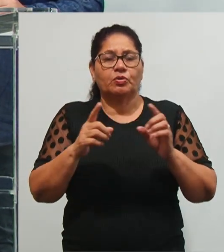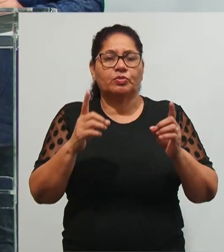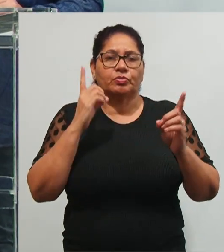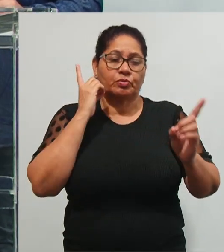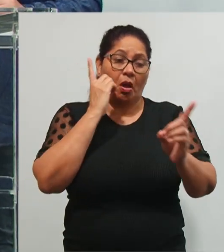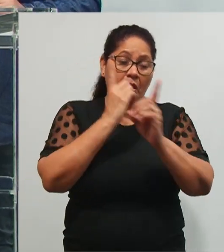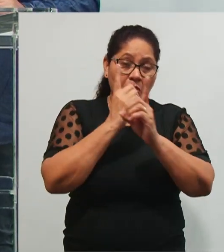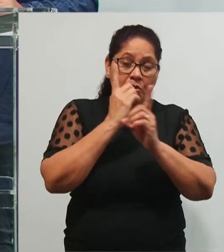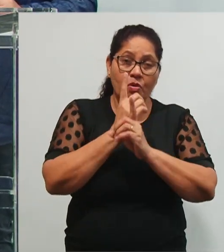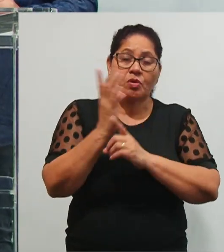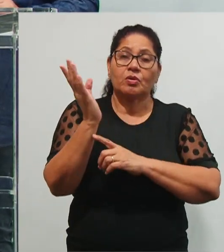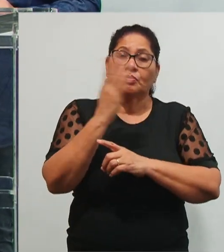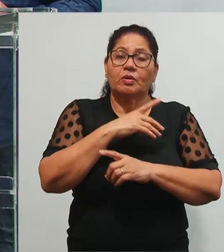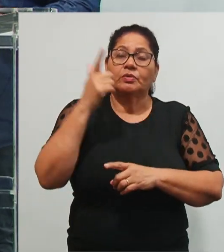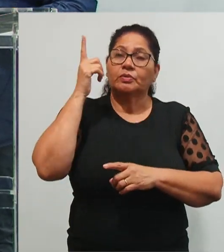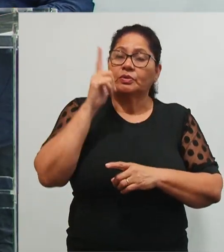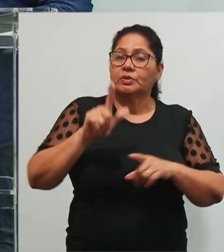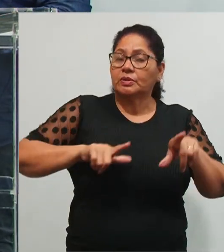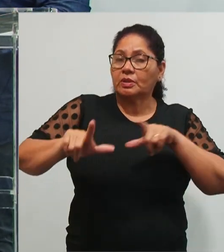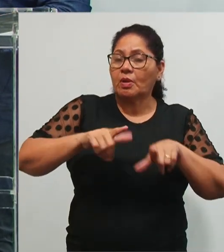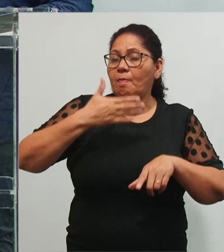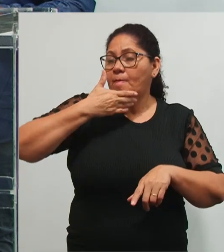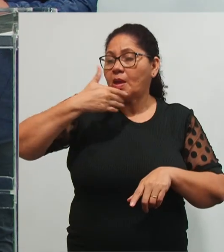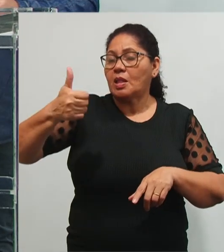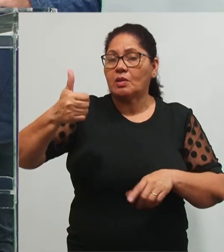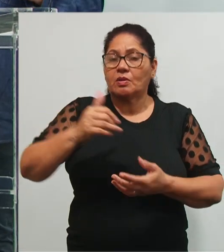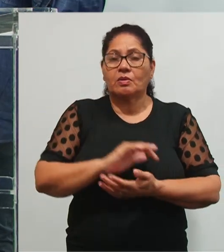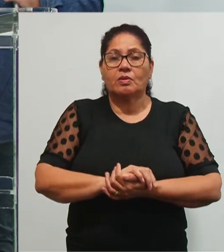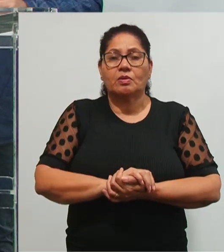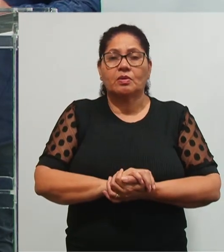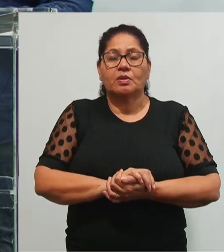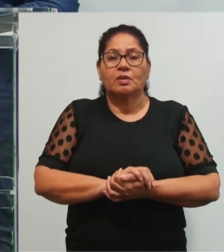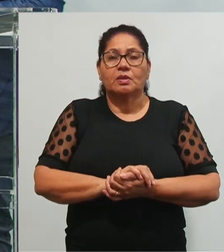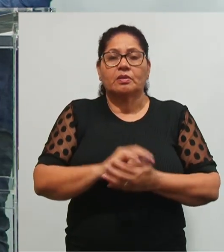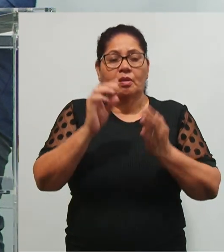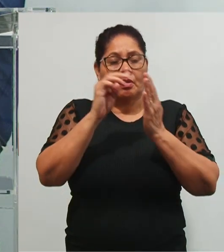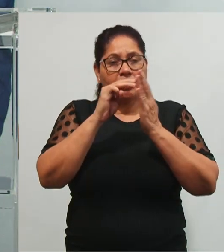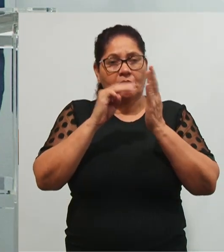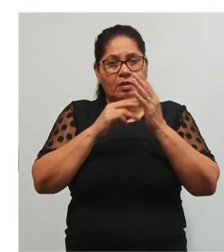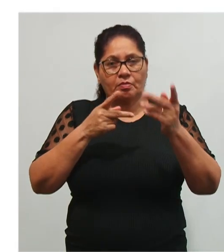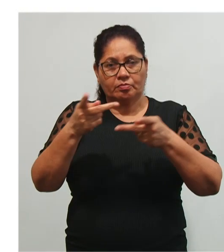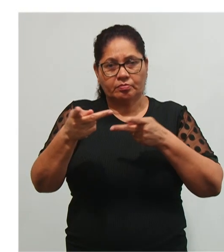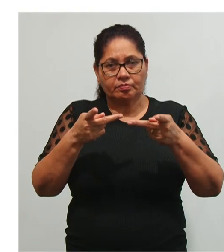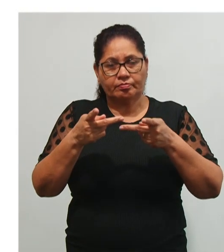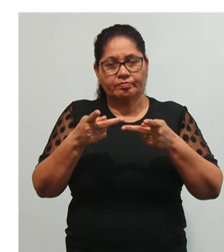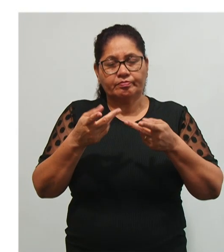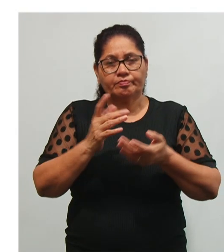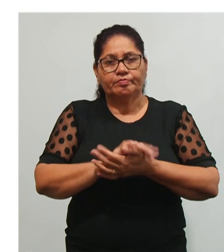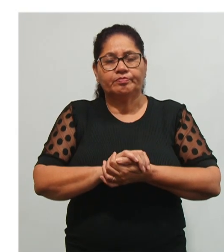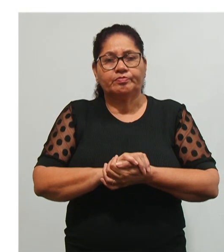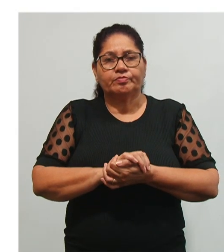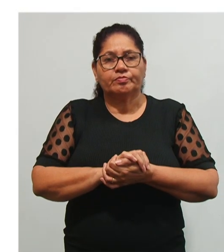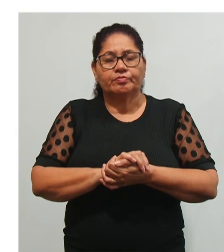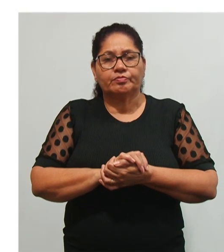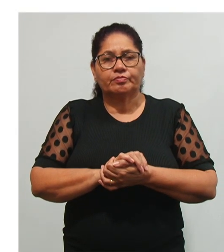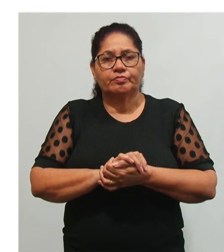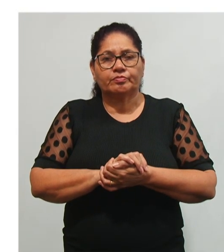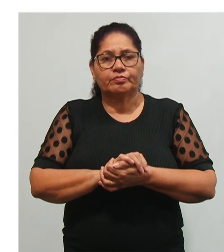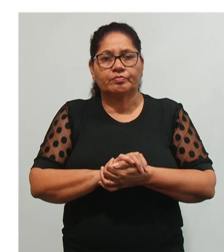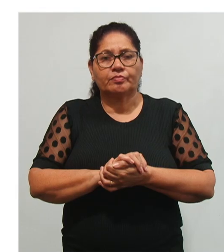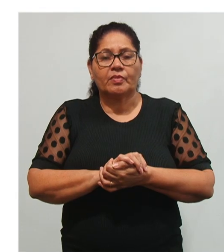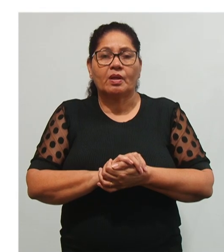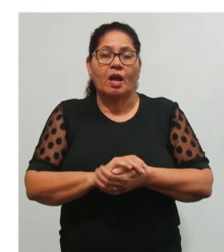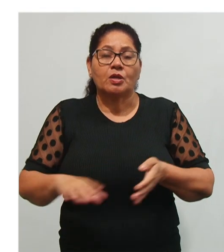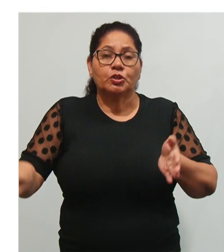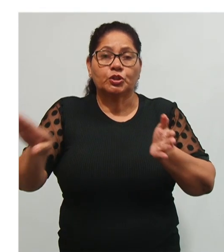nossas aulas, dos nossos encontros, nós vamos conseguir trabalhar melhor, né, esse termo de intenção de projeto. E aí,